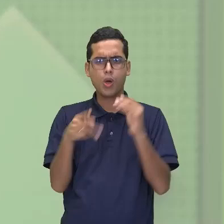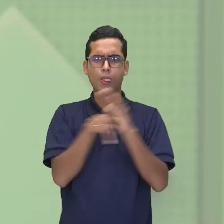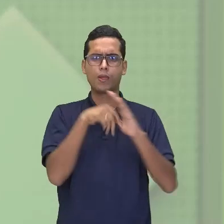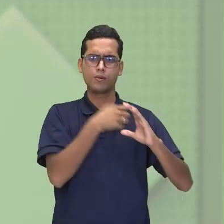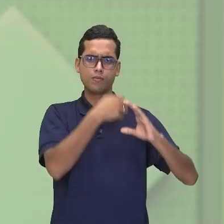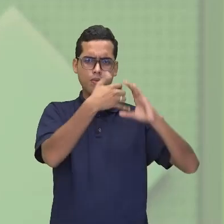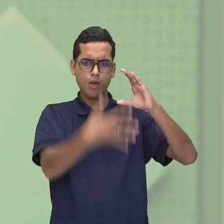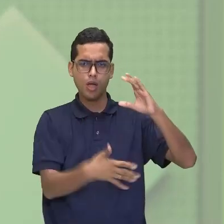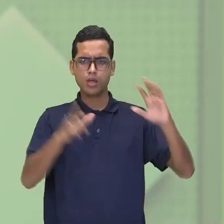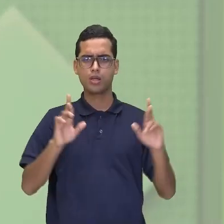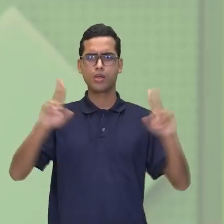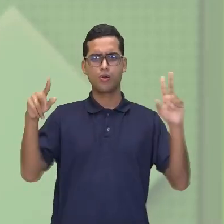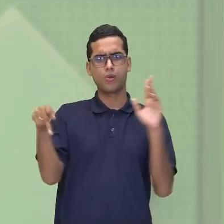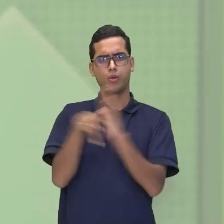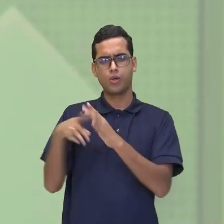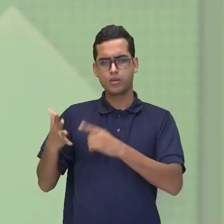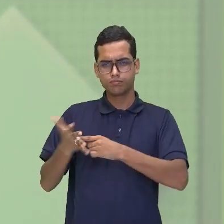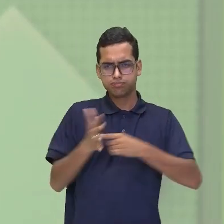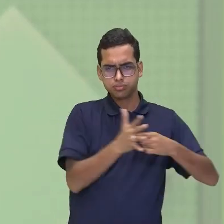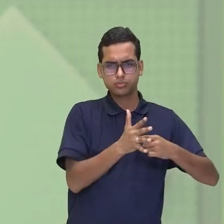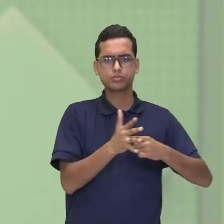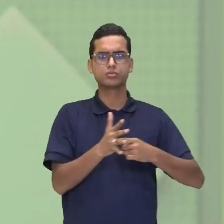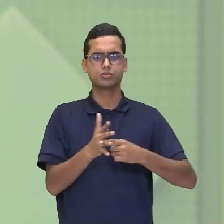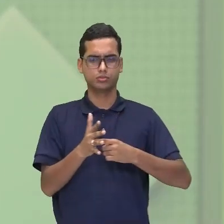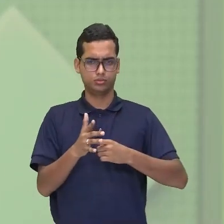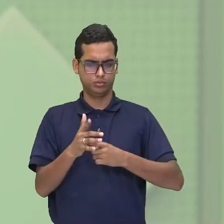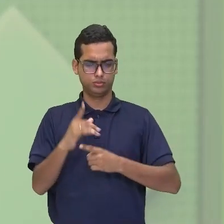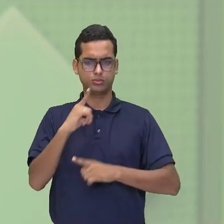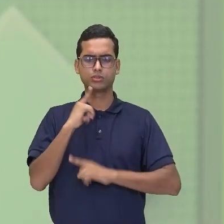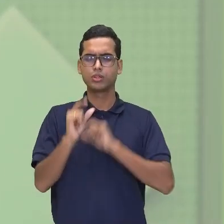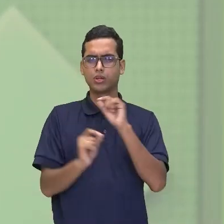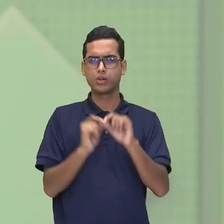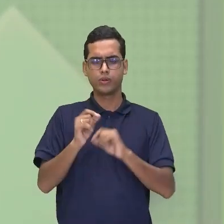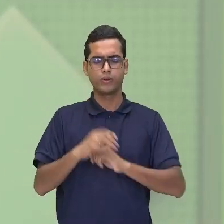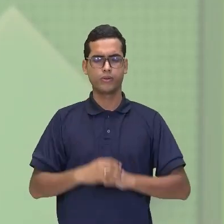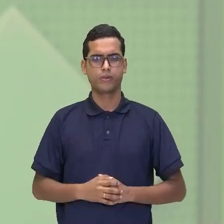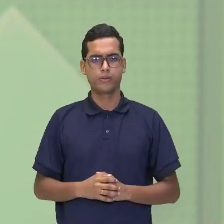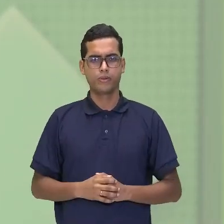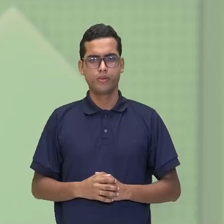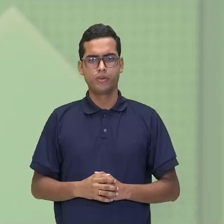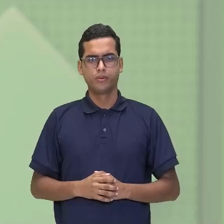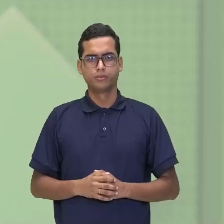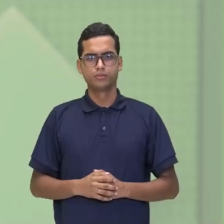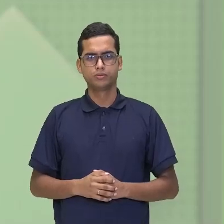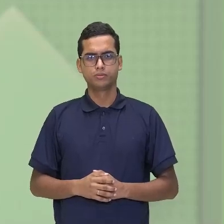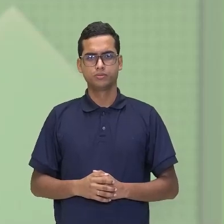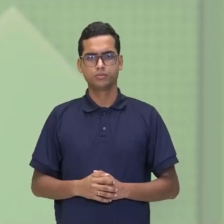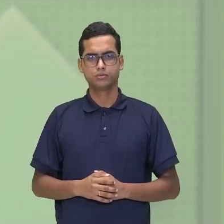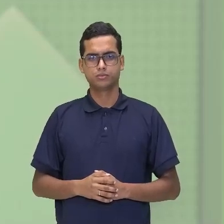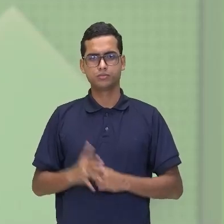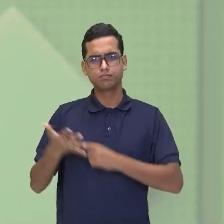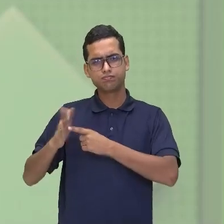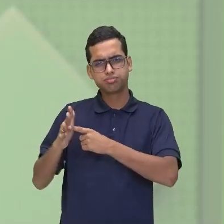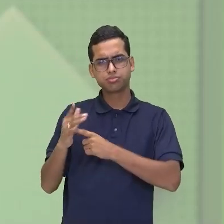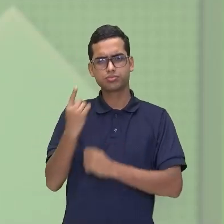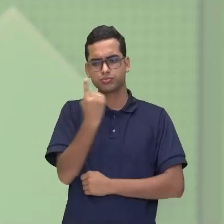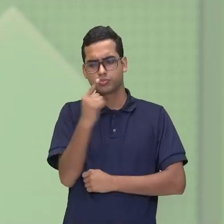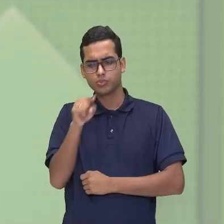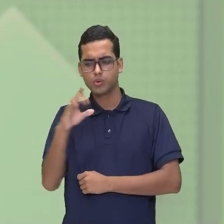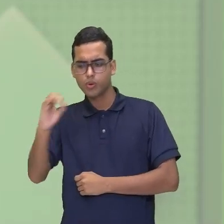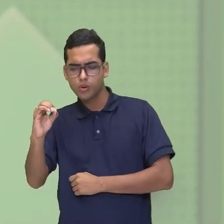dos motores que tem ali uma nomenclatura. Por exemplo, qual é a diferença entre um motor 1.0 para o